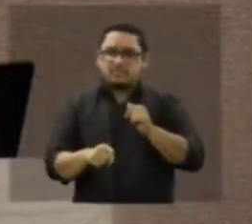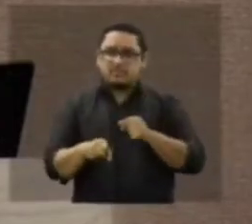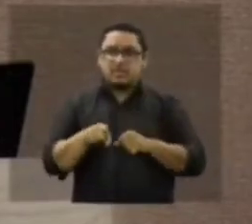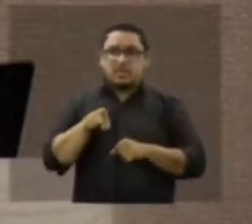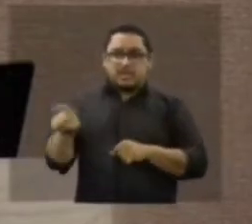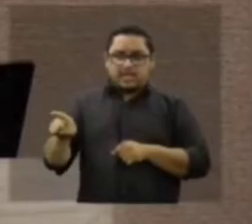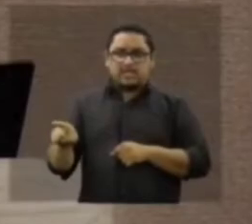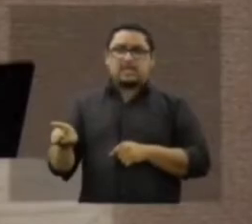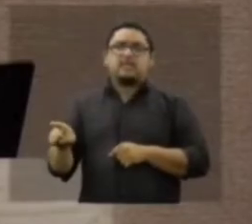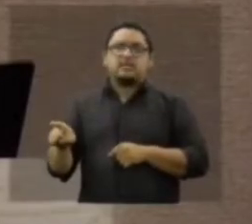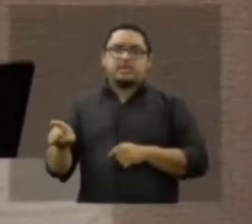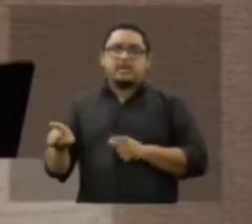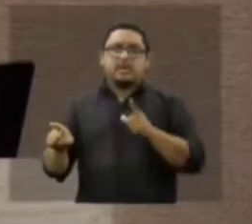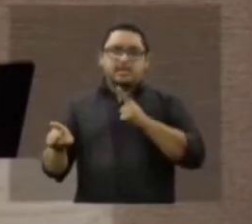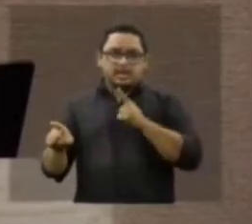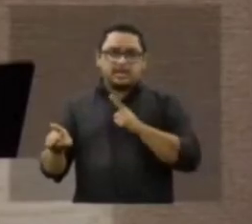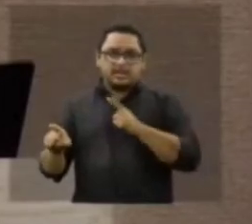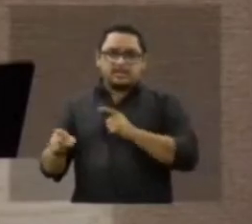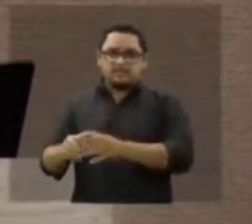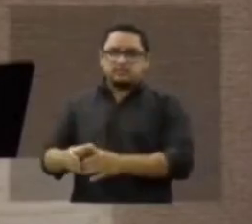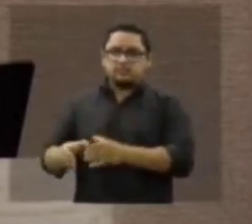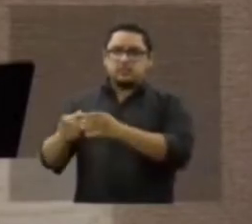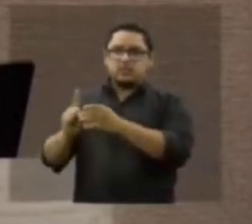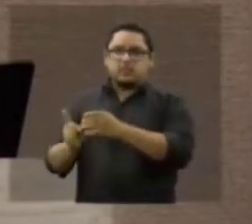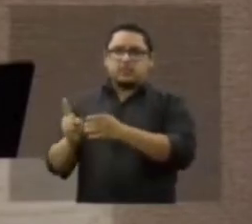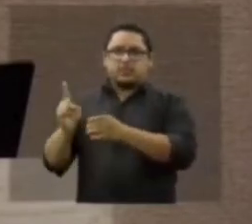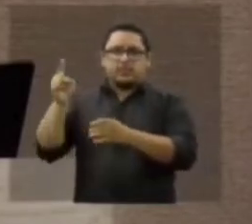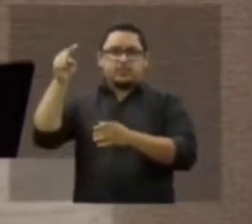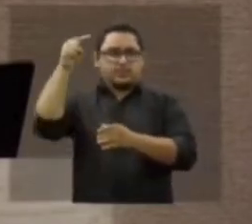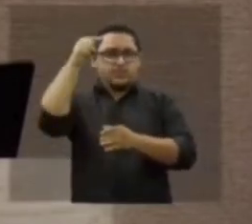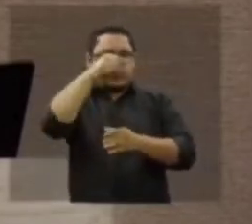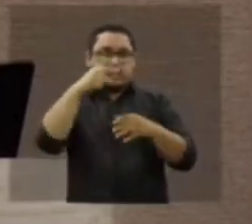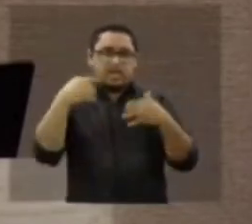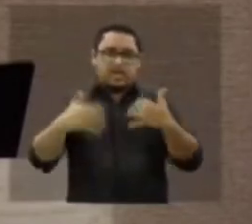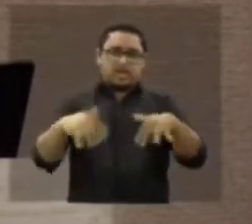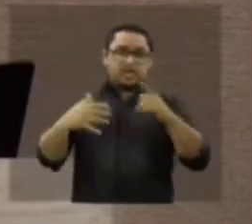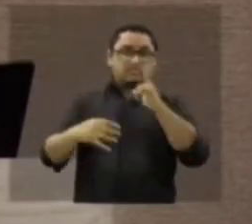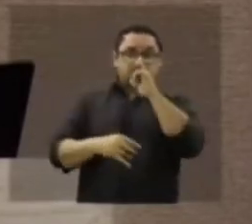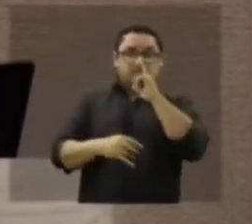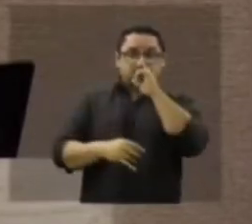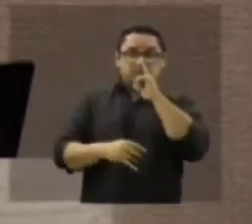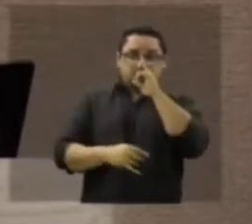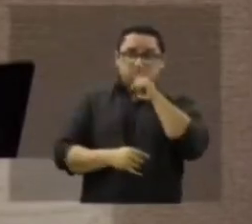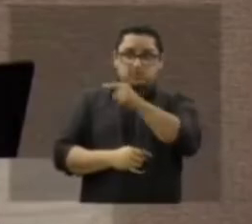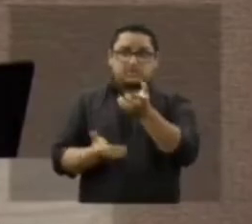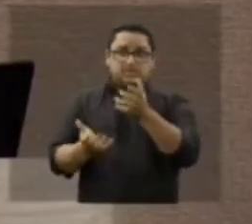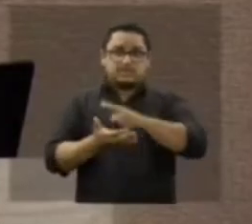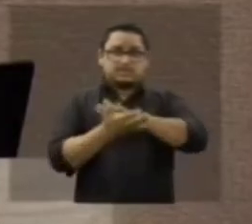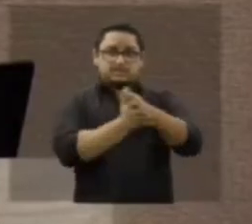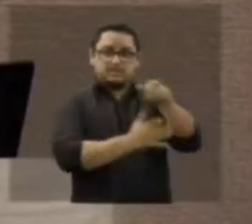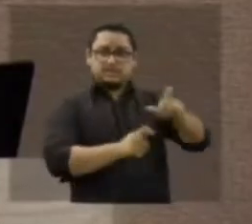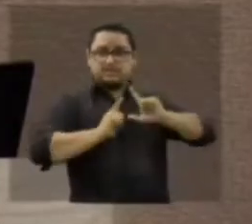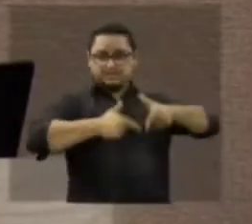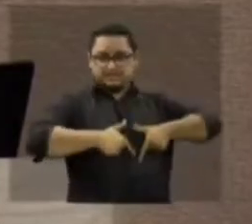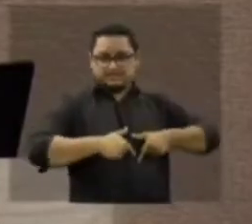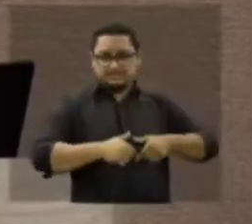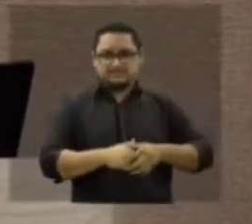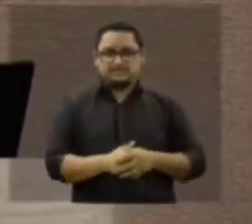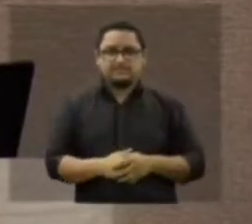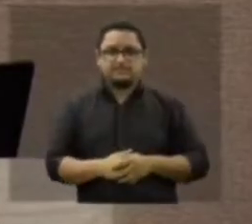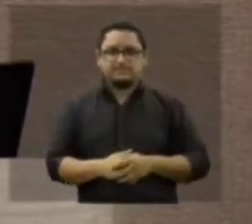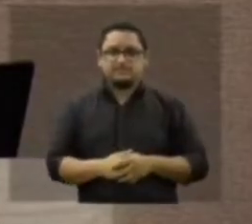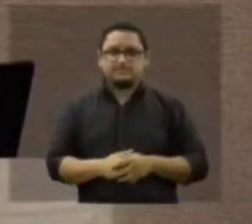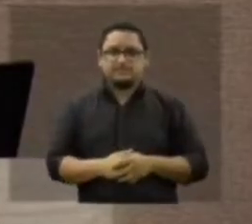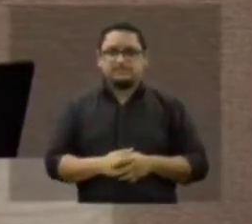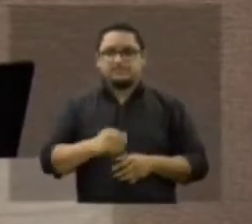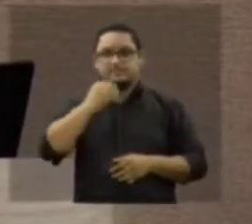pelo Willan representa uma ameaça grave à existência de Israel e a tudo que foi edificado ao longo desses 76 anos